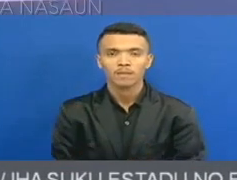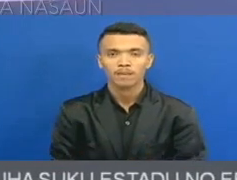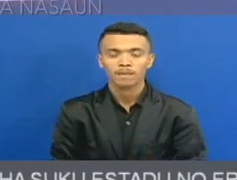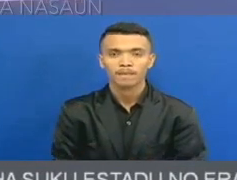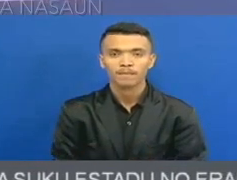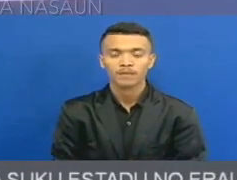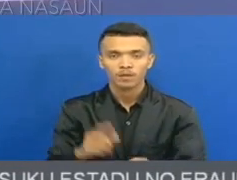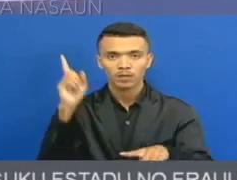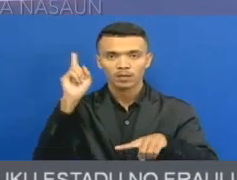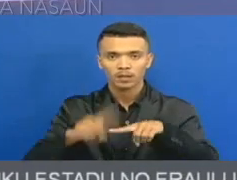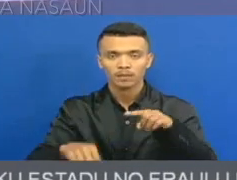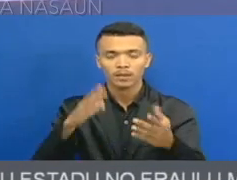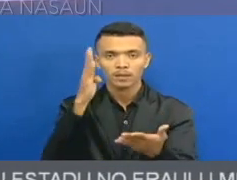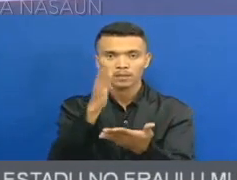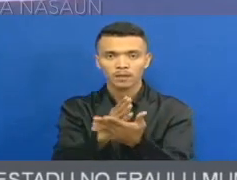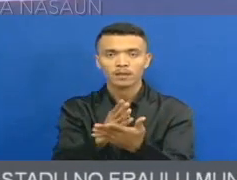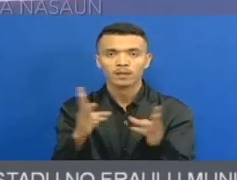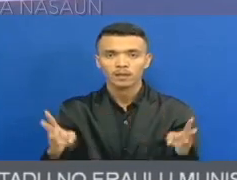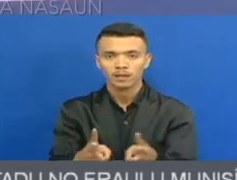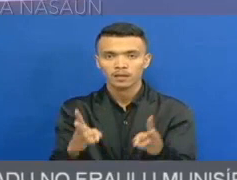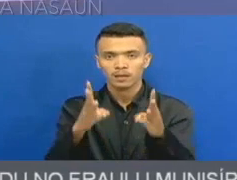Podi labele para de que dá la clara.